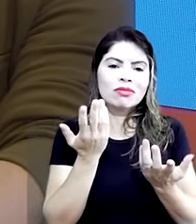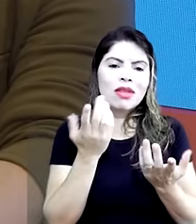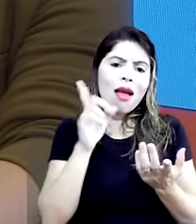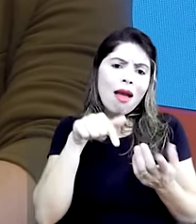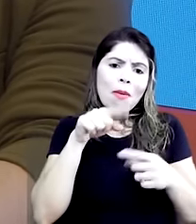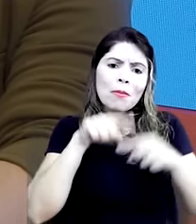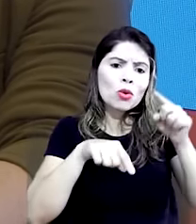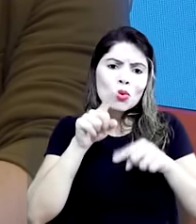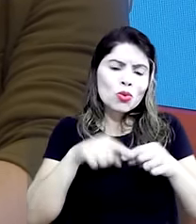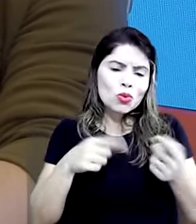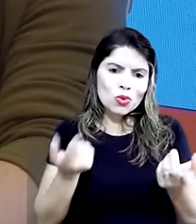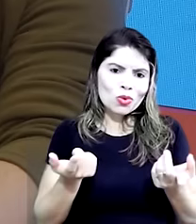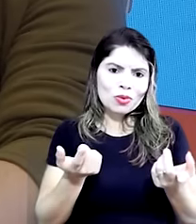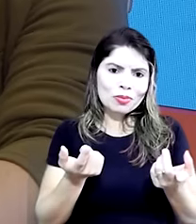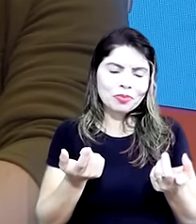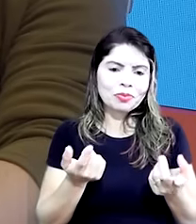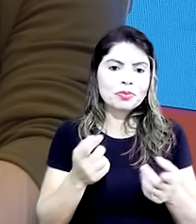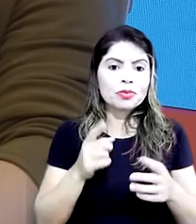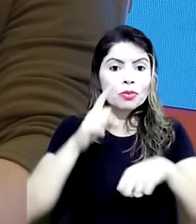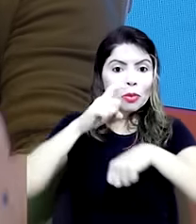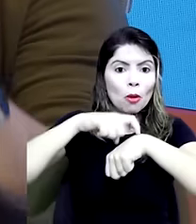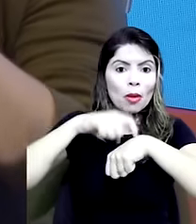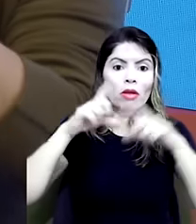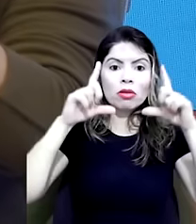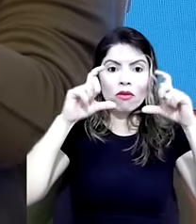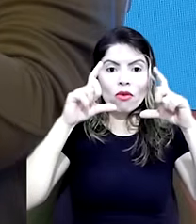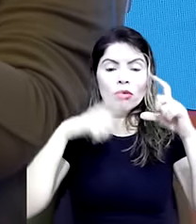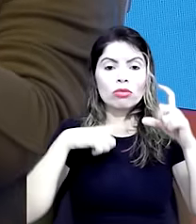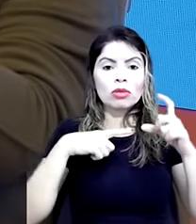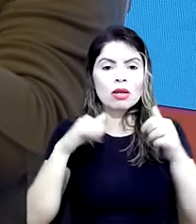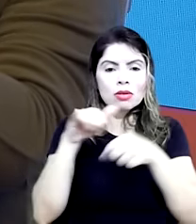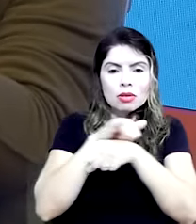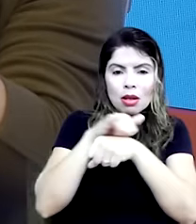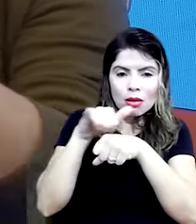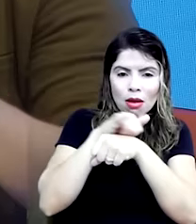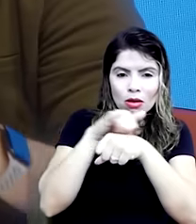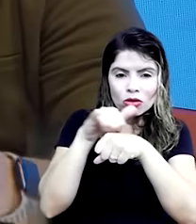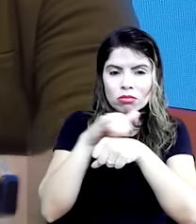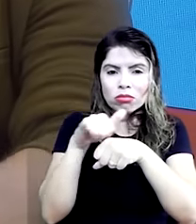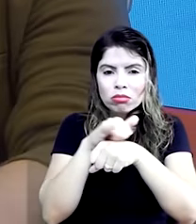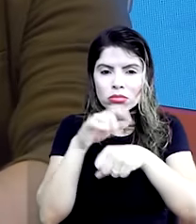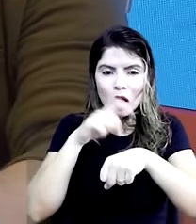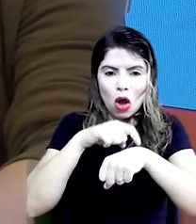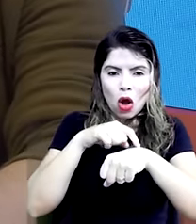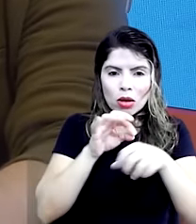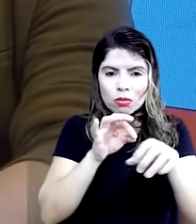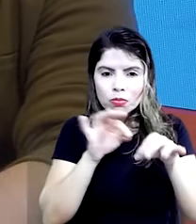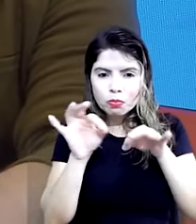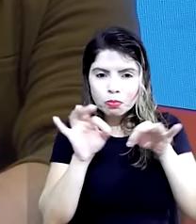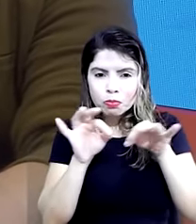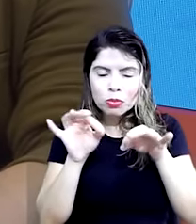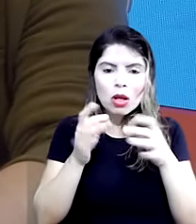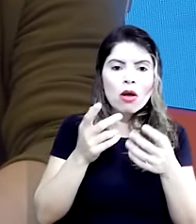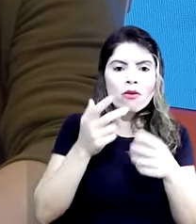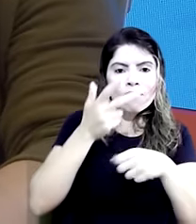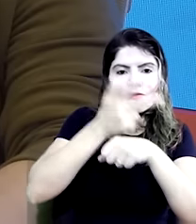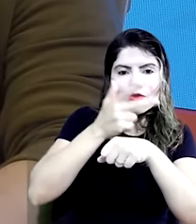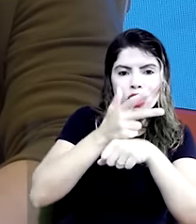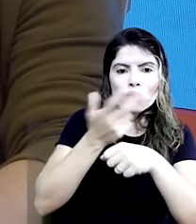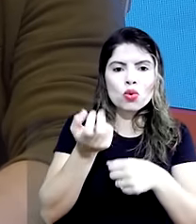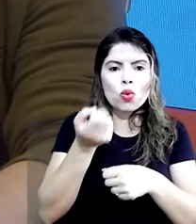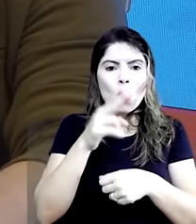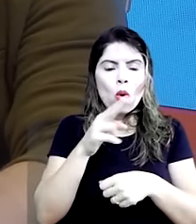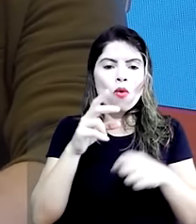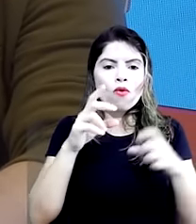então a gente tem o o momento da foto a gente tem a estratégia de fazer a fotografia ou o vídeo e aí a gente entra na questão